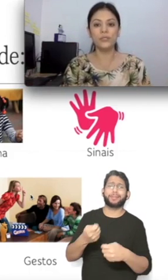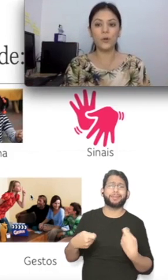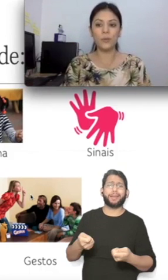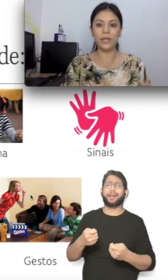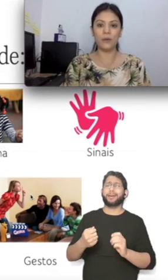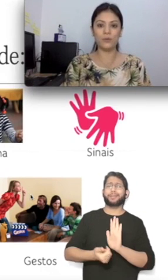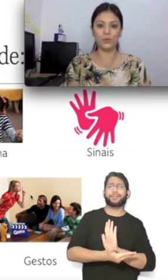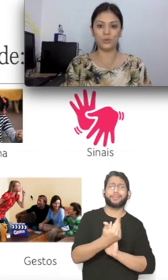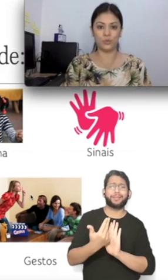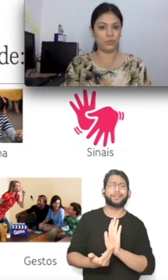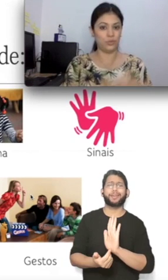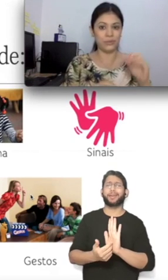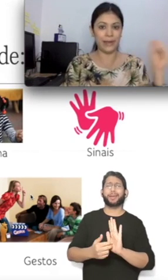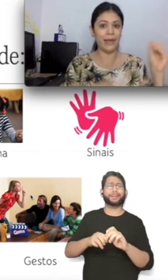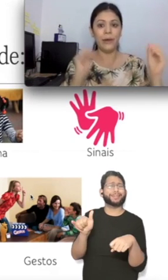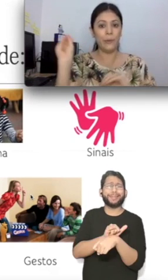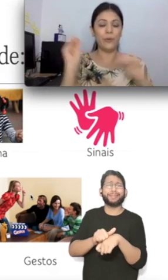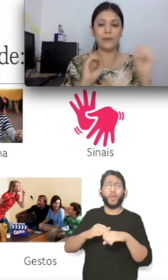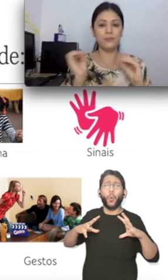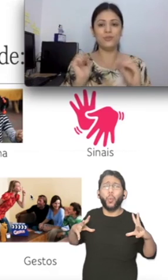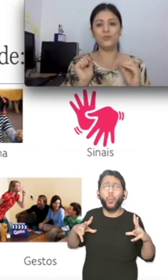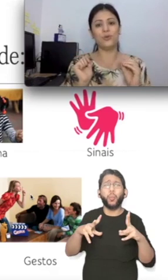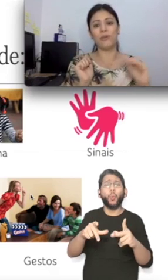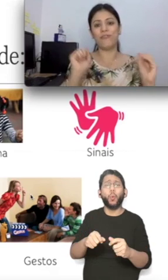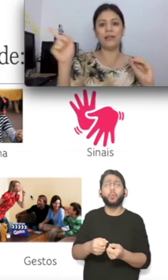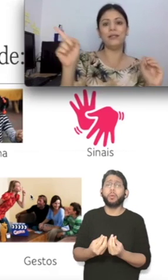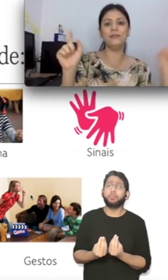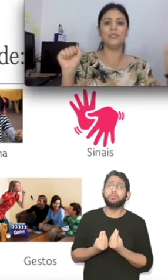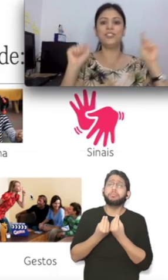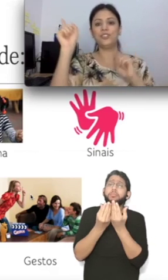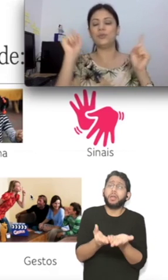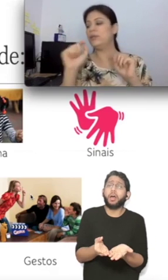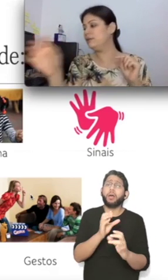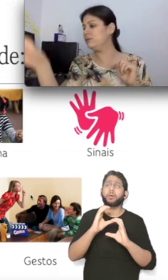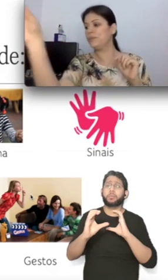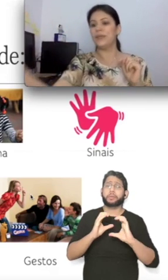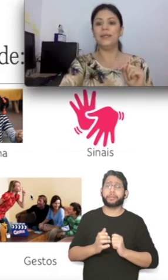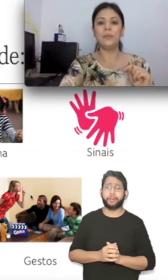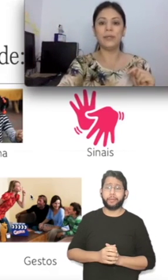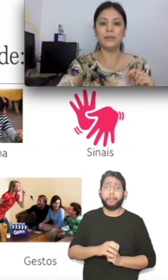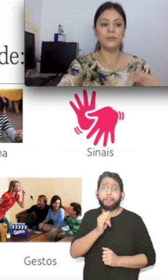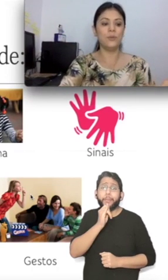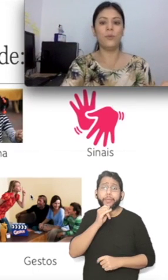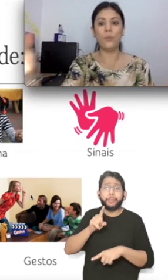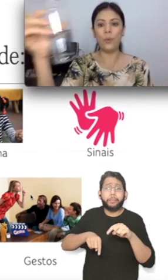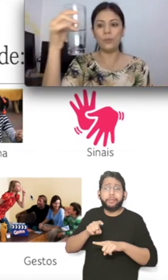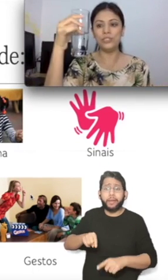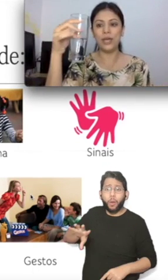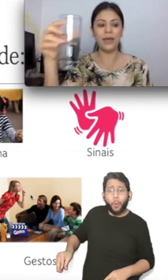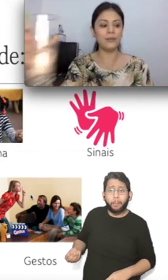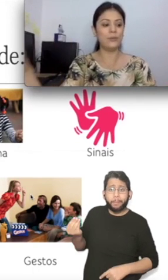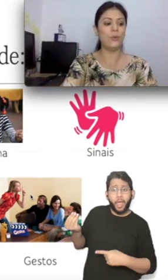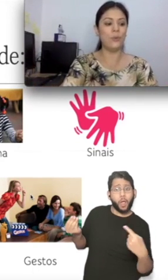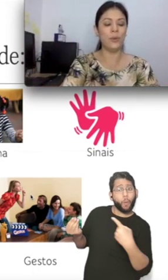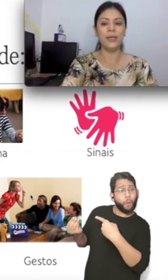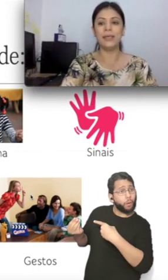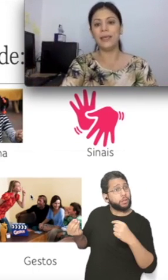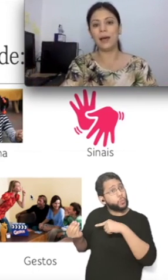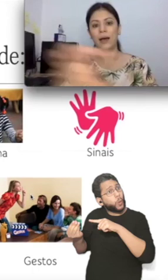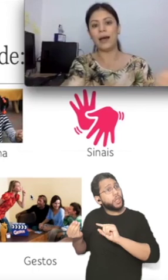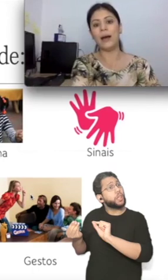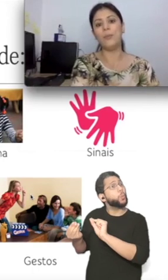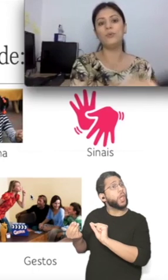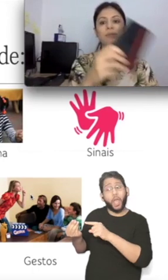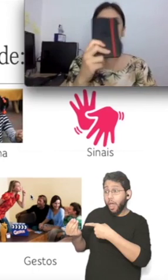como se comunicar com os surdos. Eu podia usar um pouquinho de tudo. Eu ia falando, ia gesticulando, ia pegando um objeto,